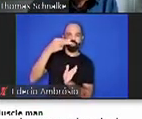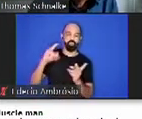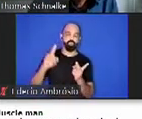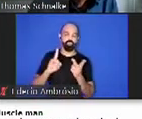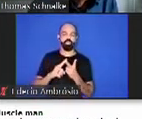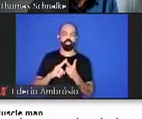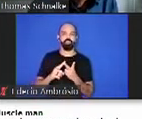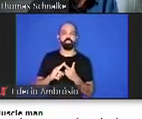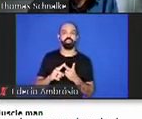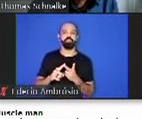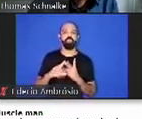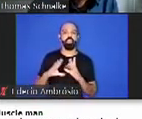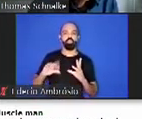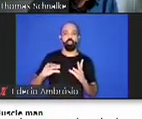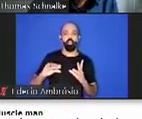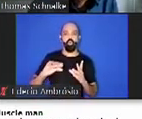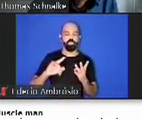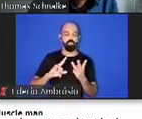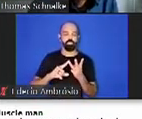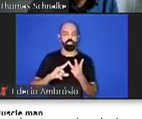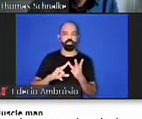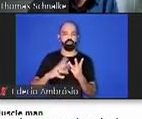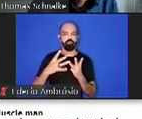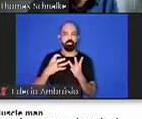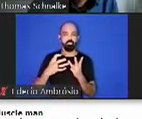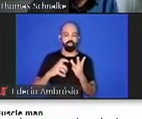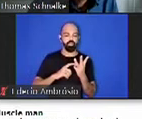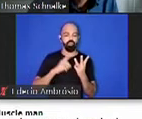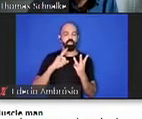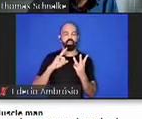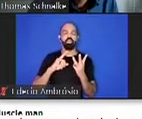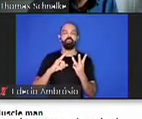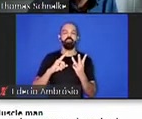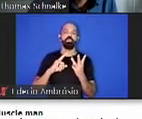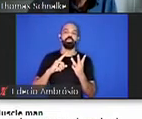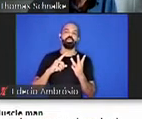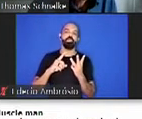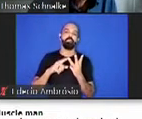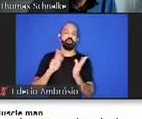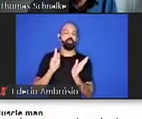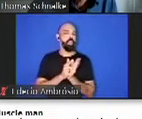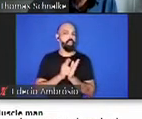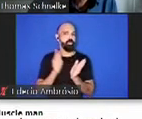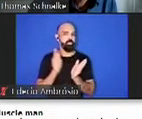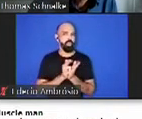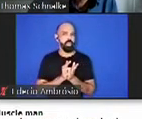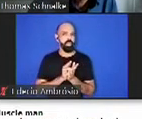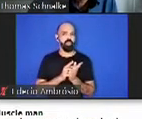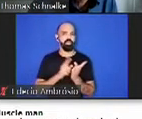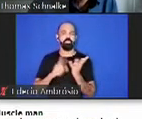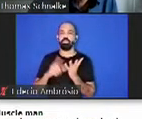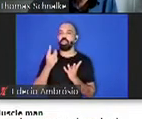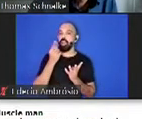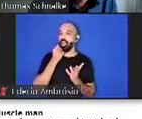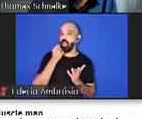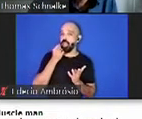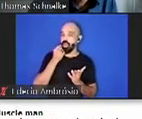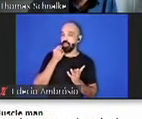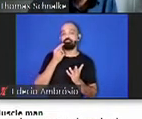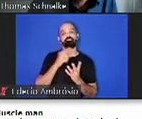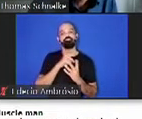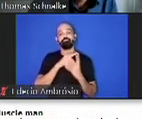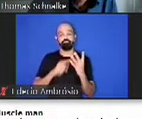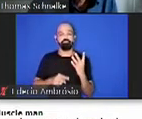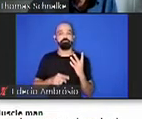uma esponja, temos também um papel e um lápis. Então, ele está